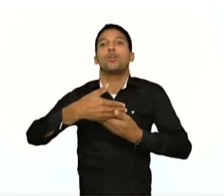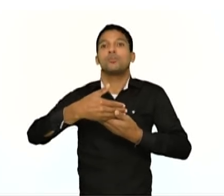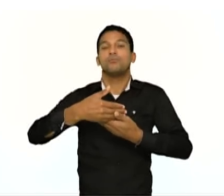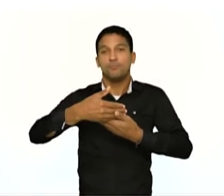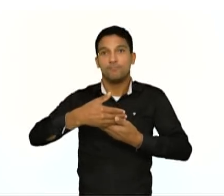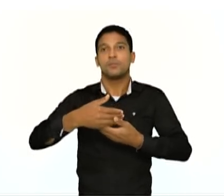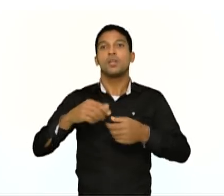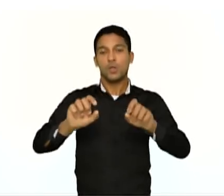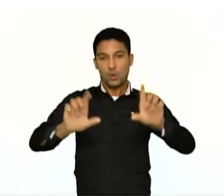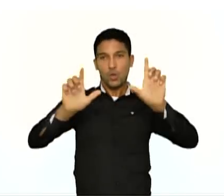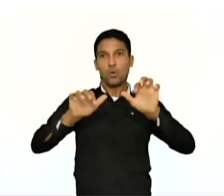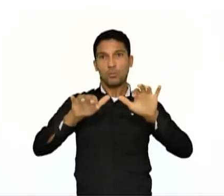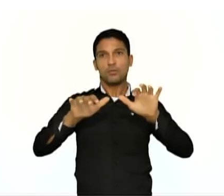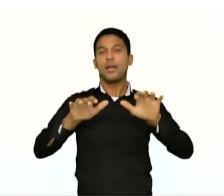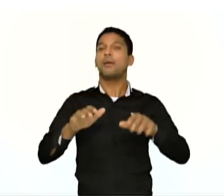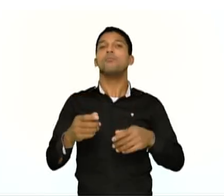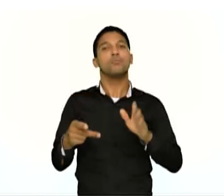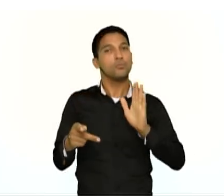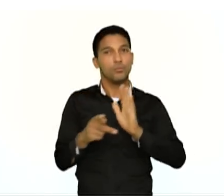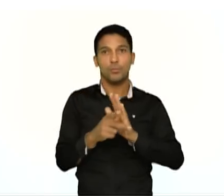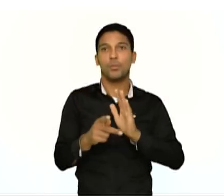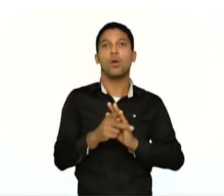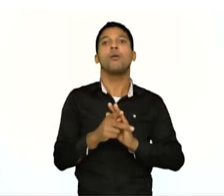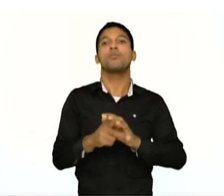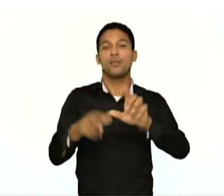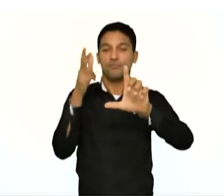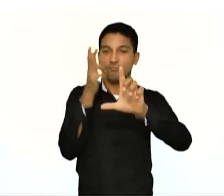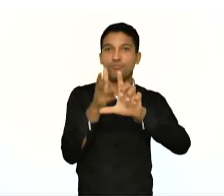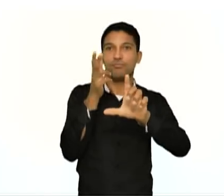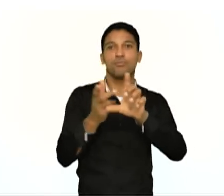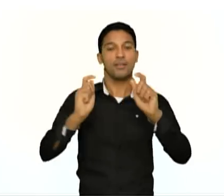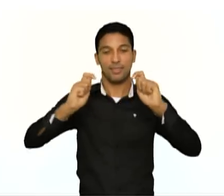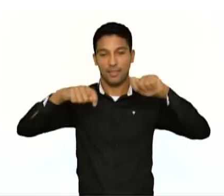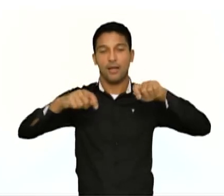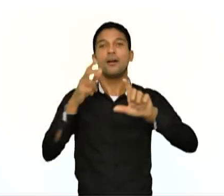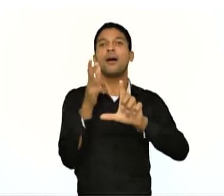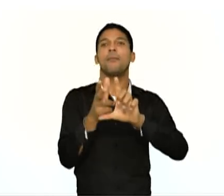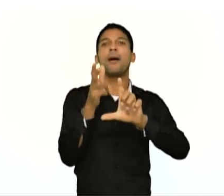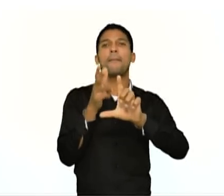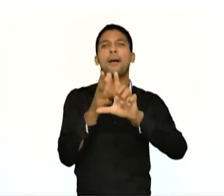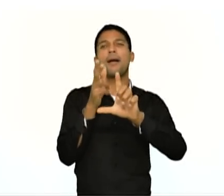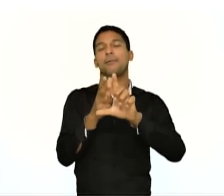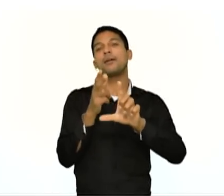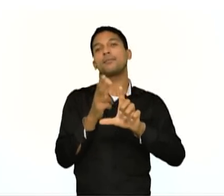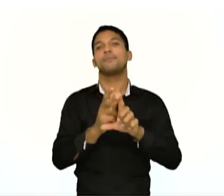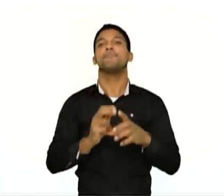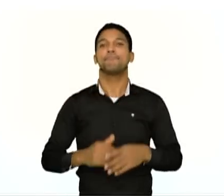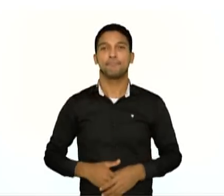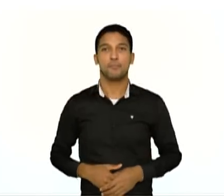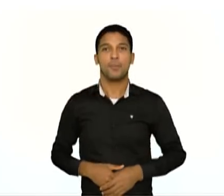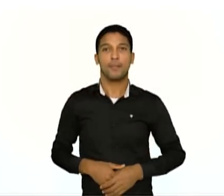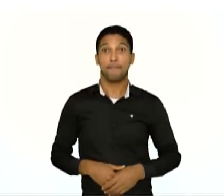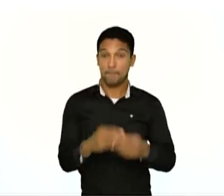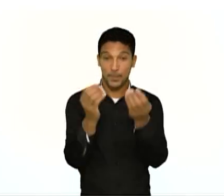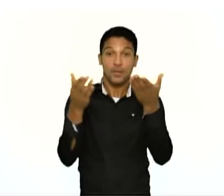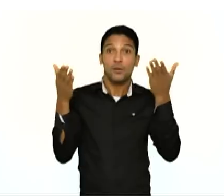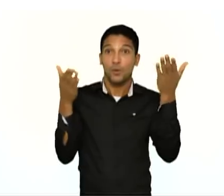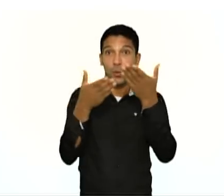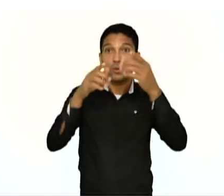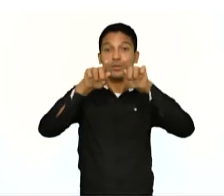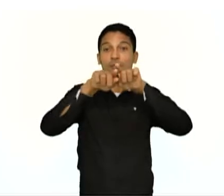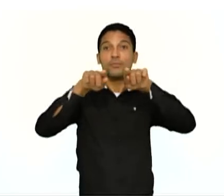nos diversos recursos multimediativos, como diz aqui o nosso segundo objetivo da aula de hoje, certo? E também a gente vai